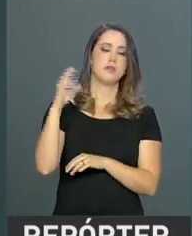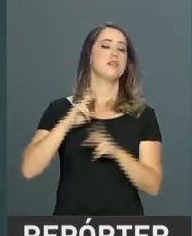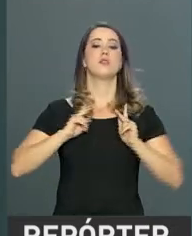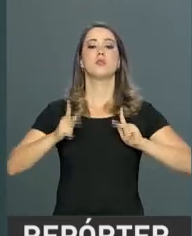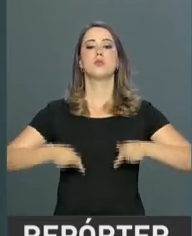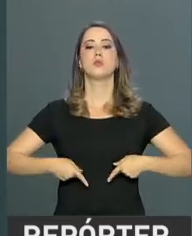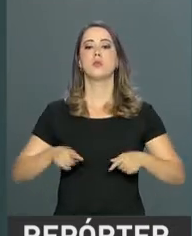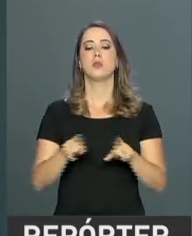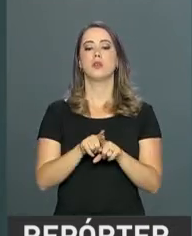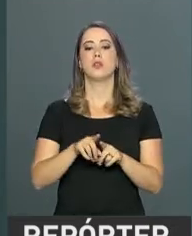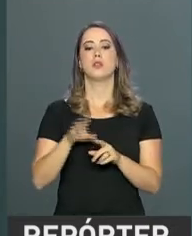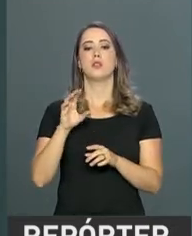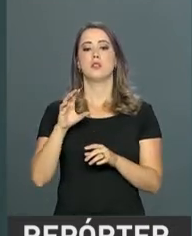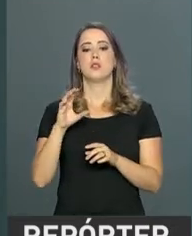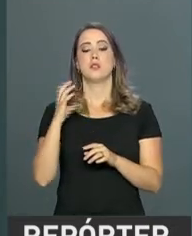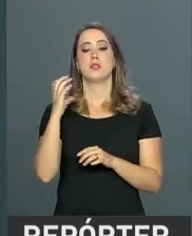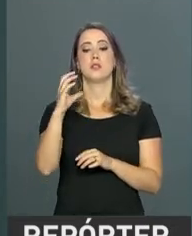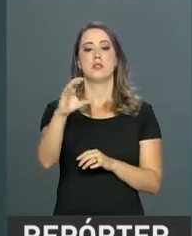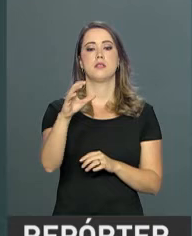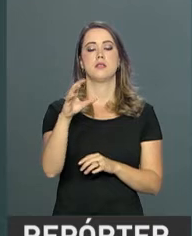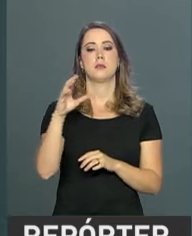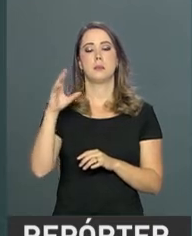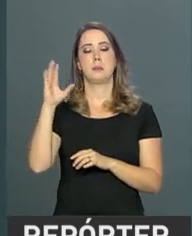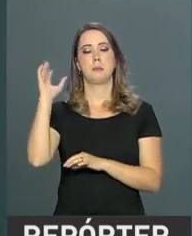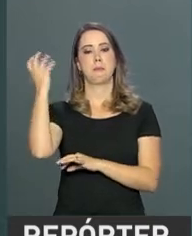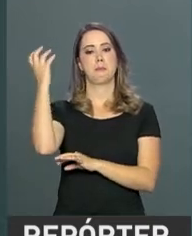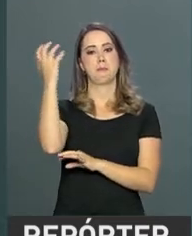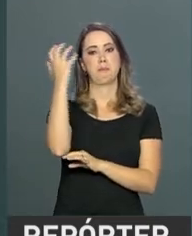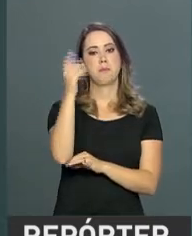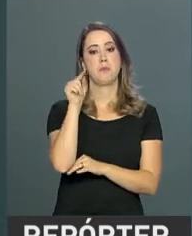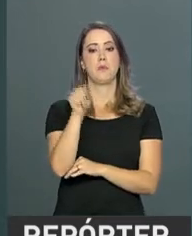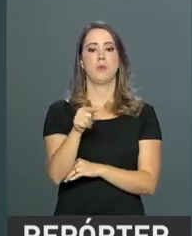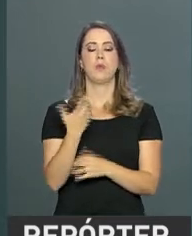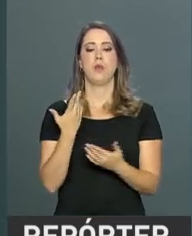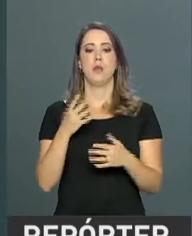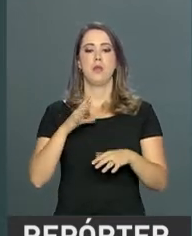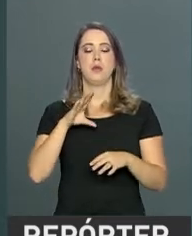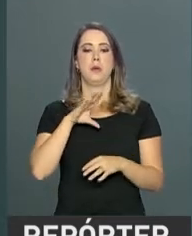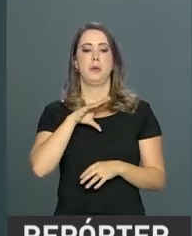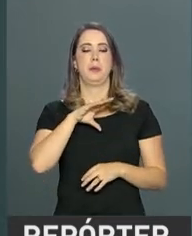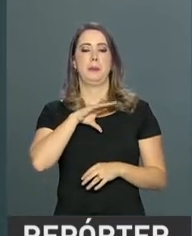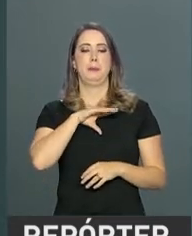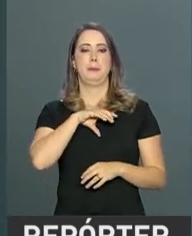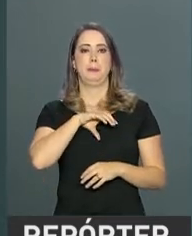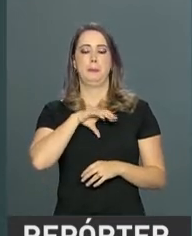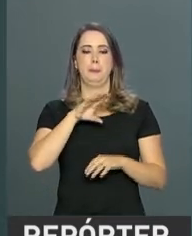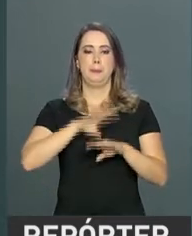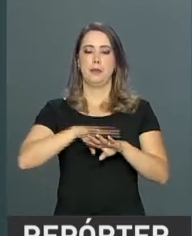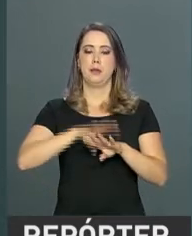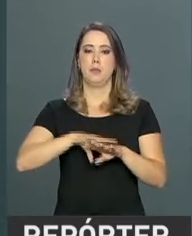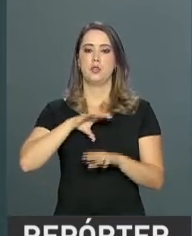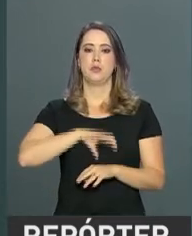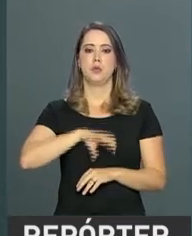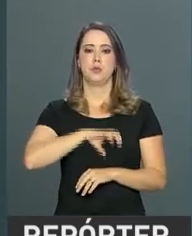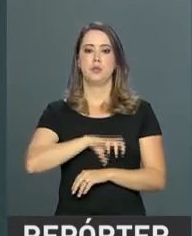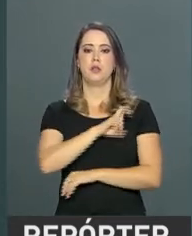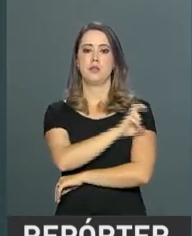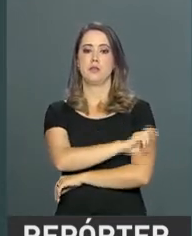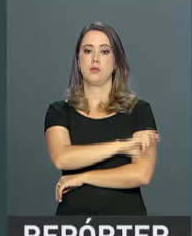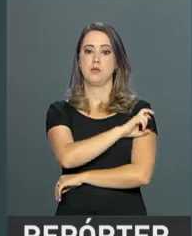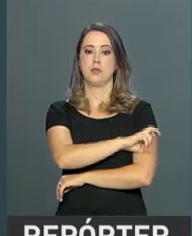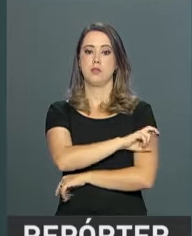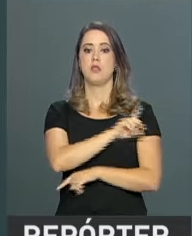e ciências da natureza já as avaliações de matemática e língua portuguesa no 5º ano do ensino fundamental